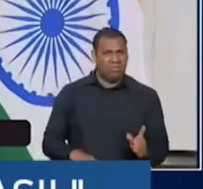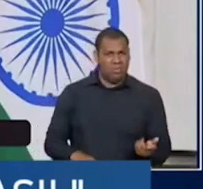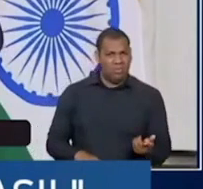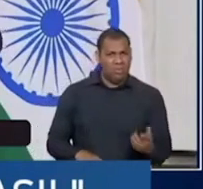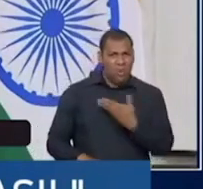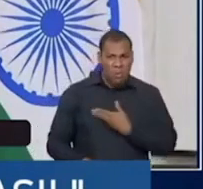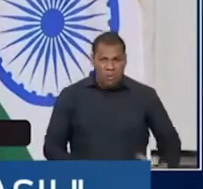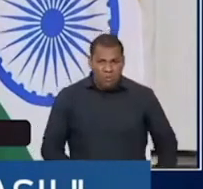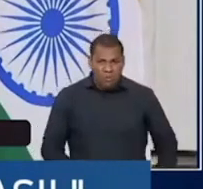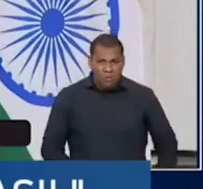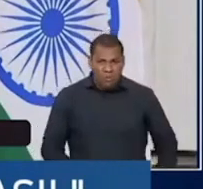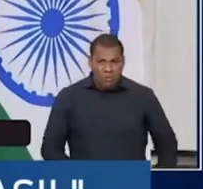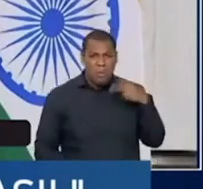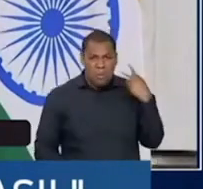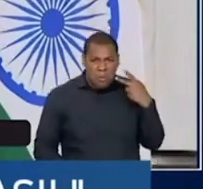a justiça que vai decidir.